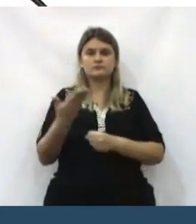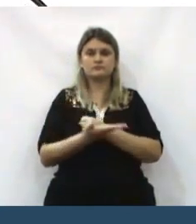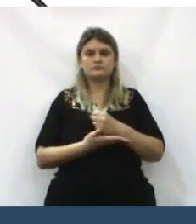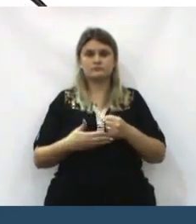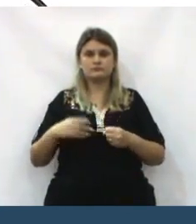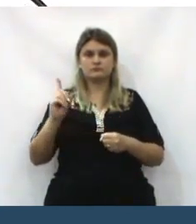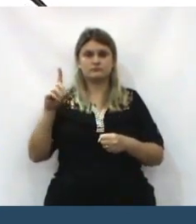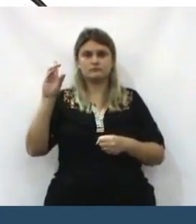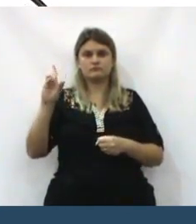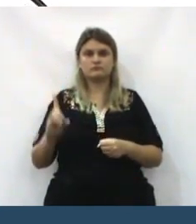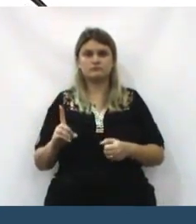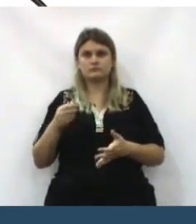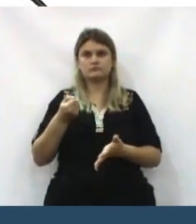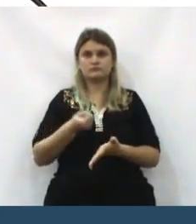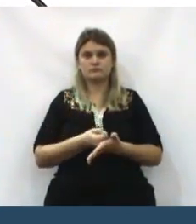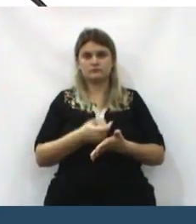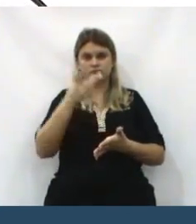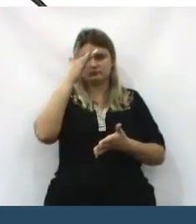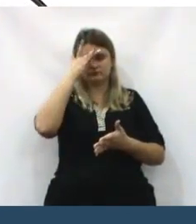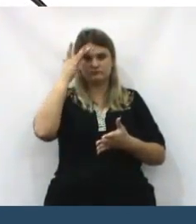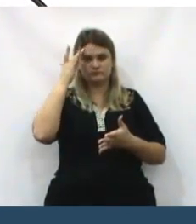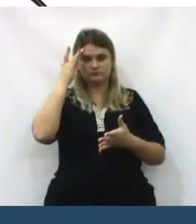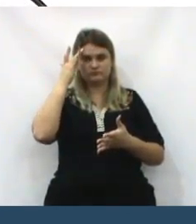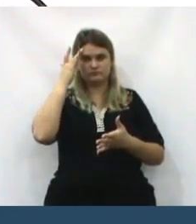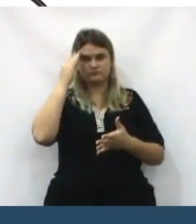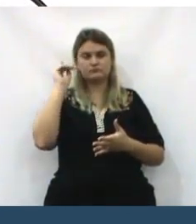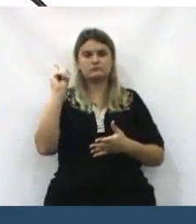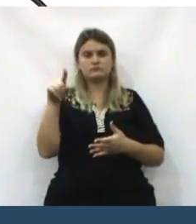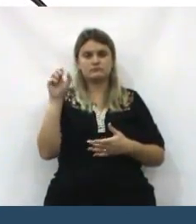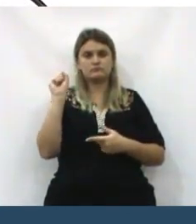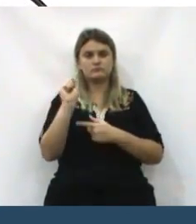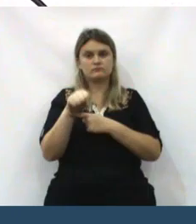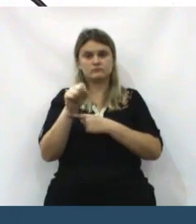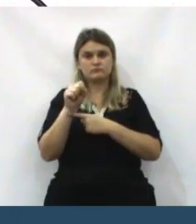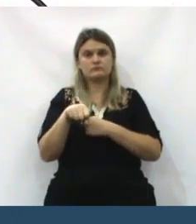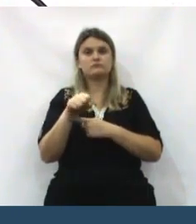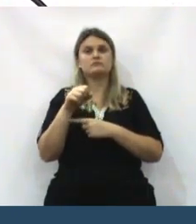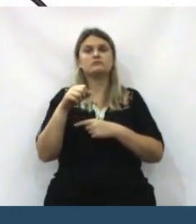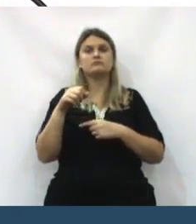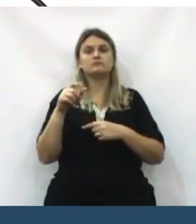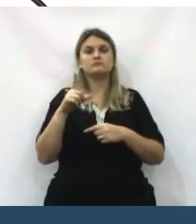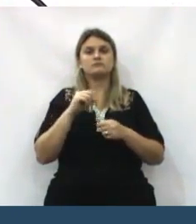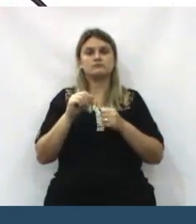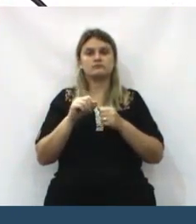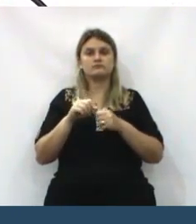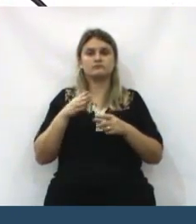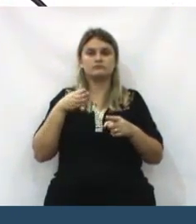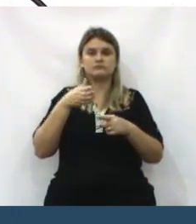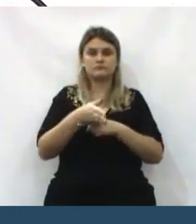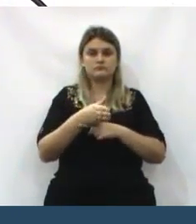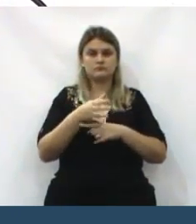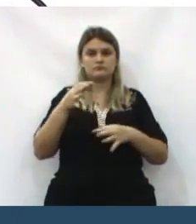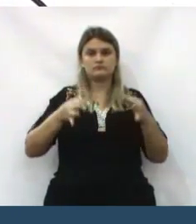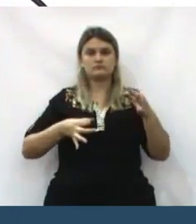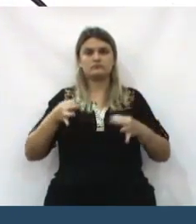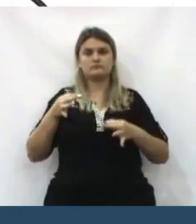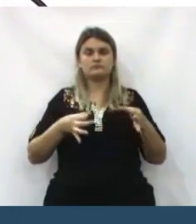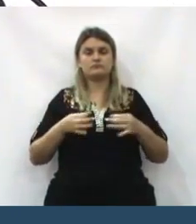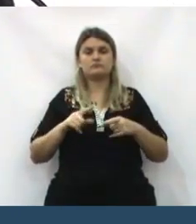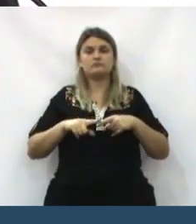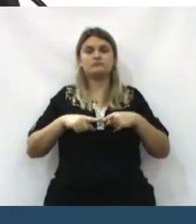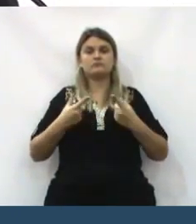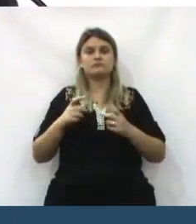direitos fundamentais de seus cidadãos, cabe sim a intervenção do Poder